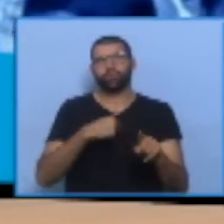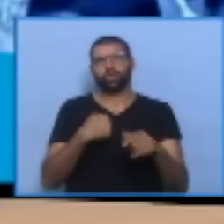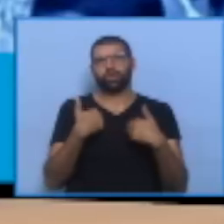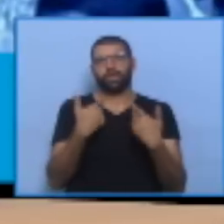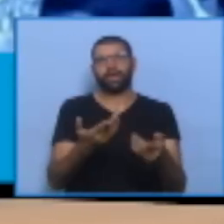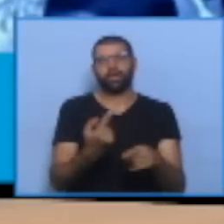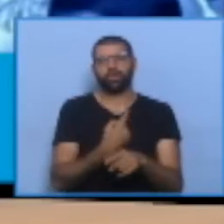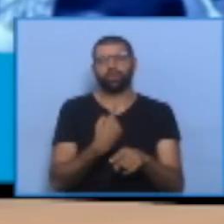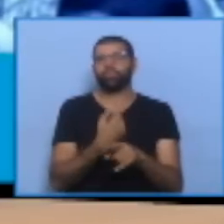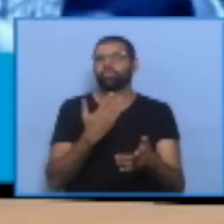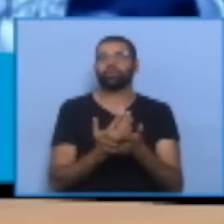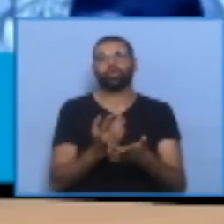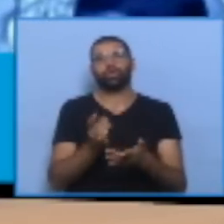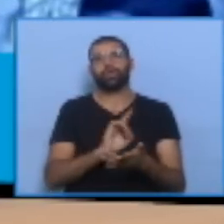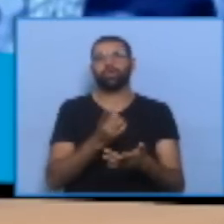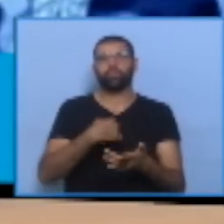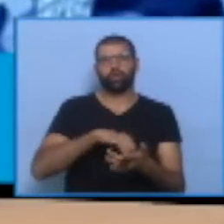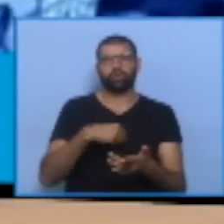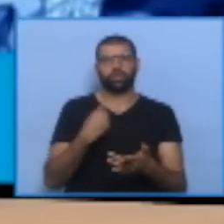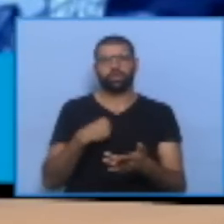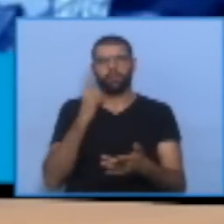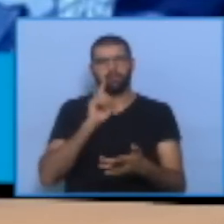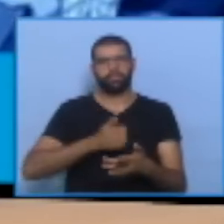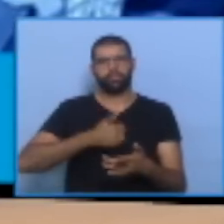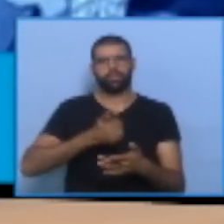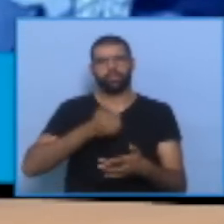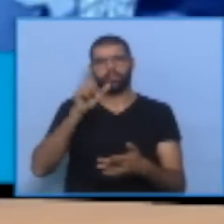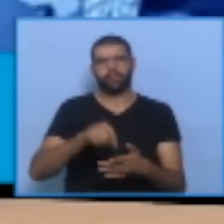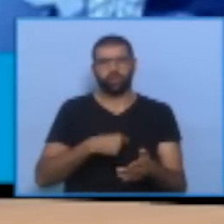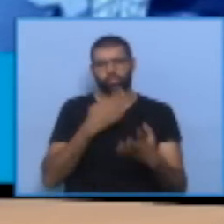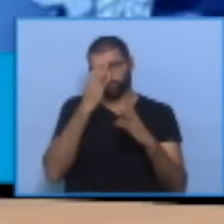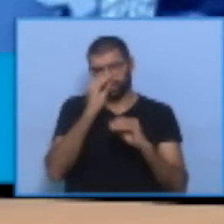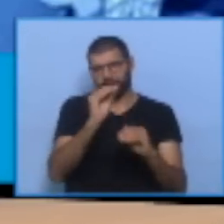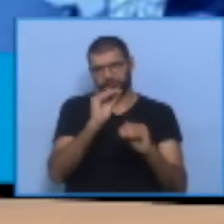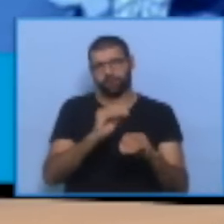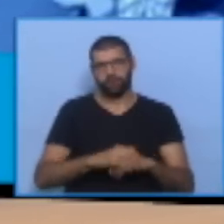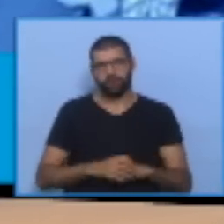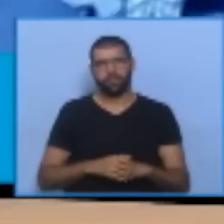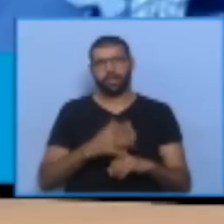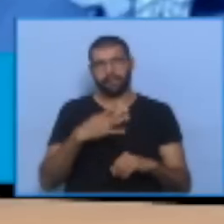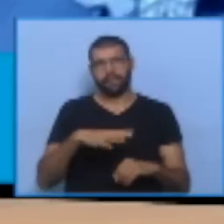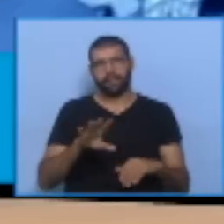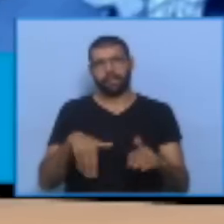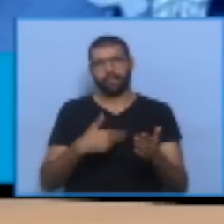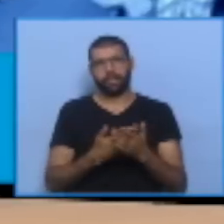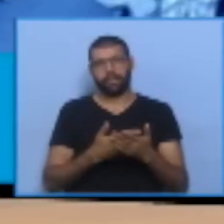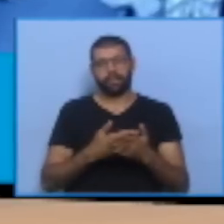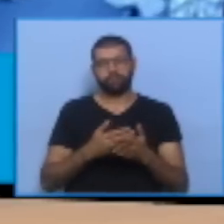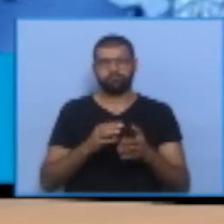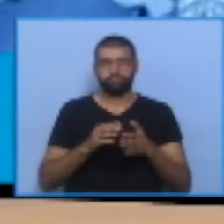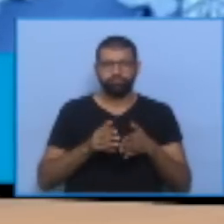distribuir géneros, ou nós preocupamos essencialmente também com a evangelização. Aliás, queremos dar seguimento àquilo que